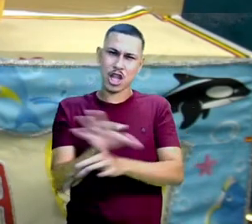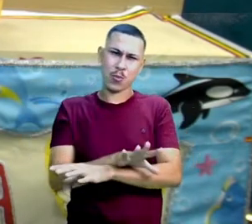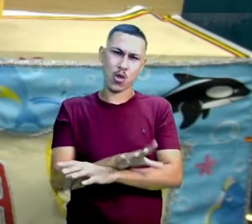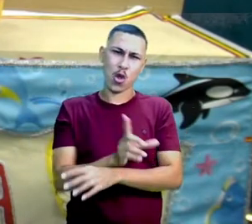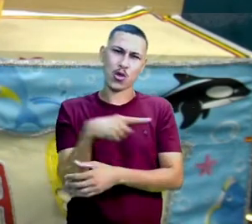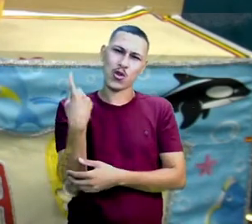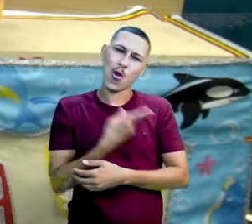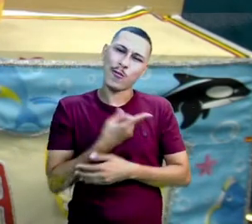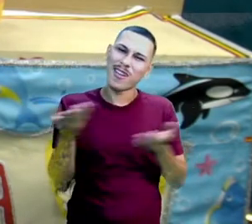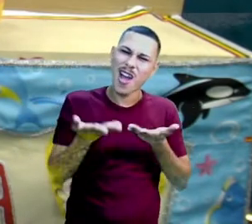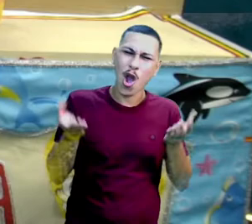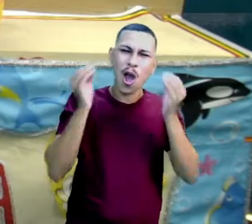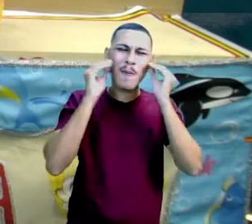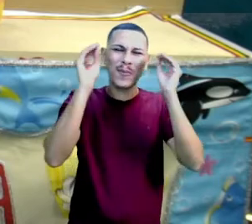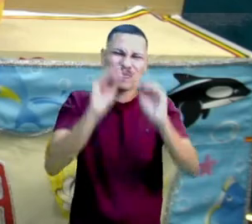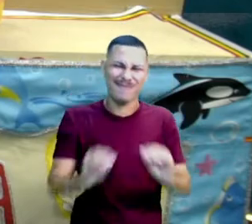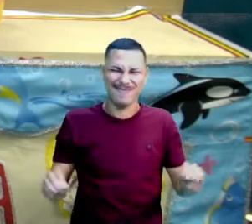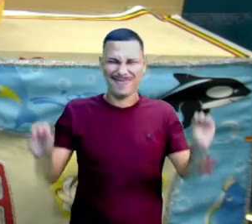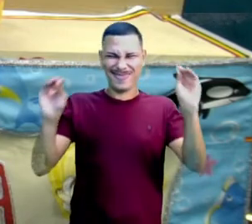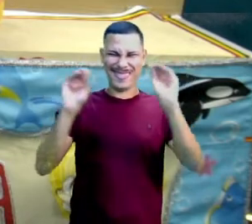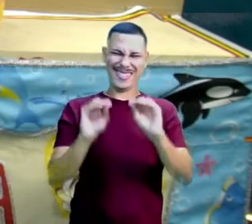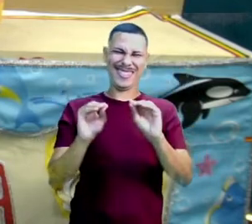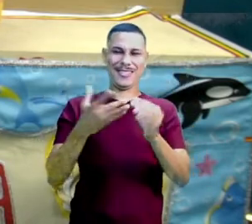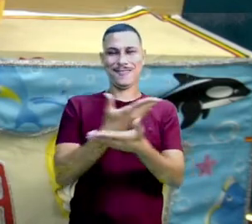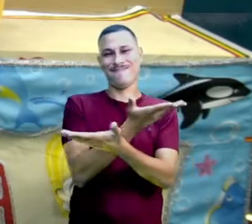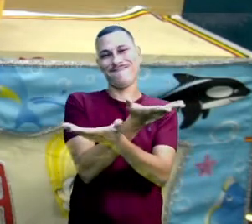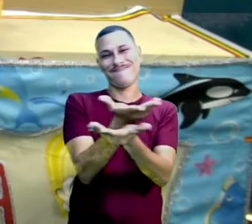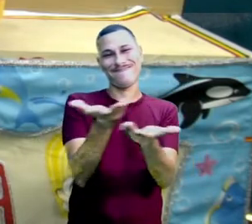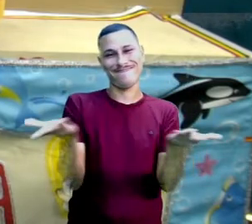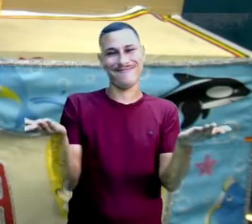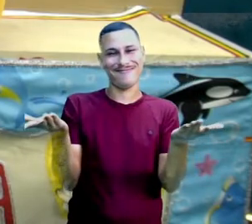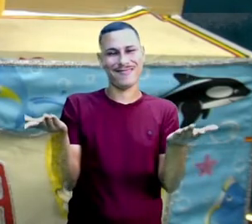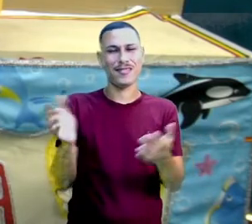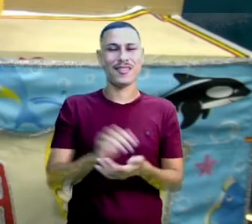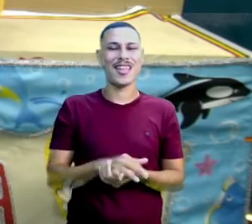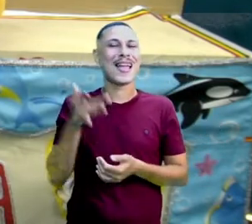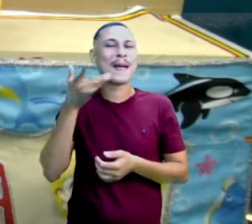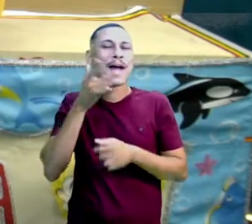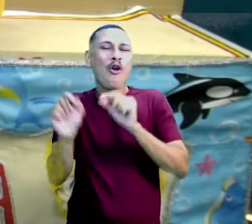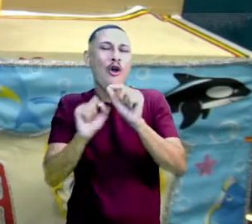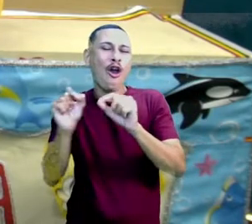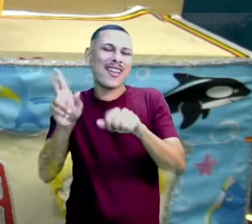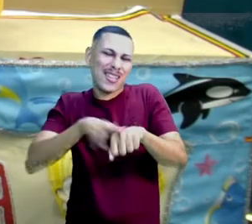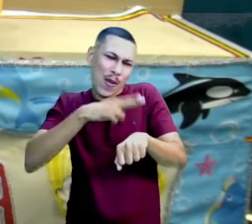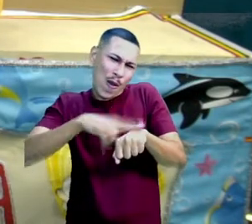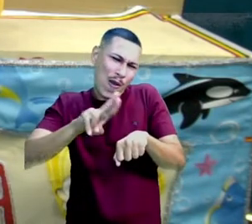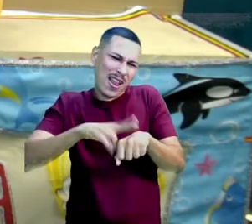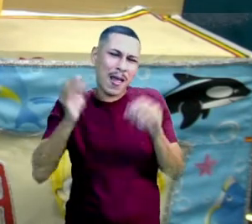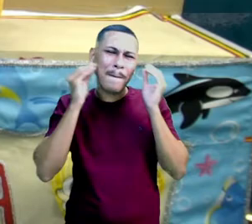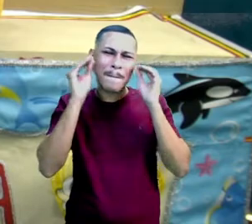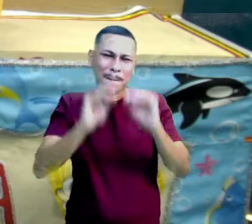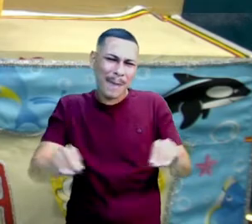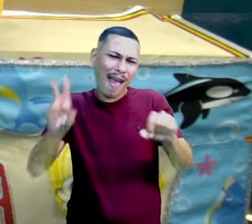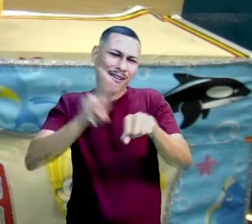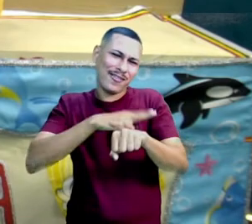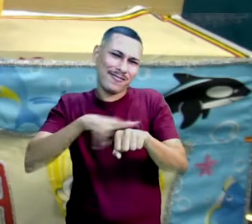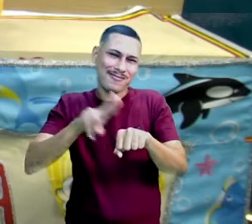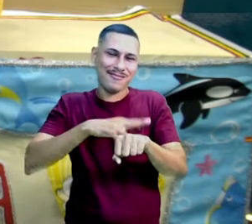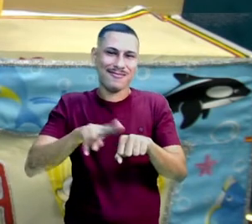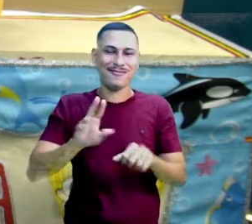pra vocês aquele beijo bem gostoso, né, leiturinha? É. Com sabor de quê? De chocolate. Com sabor de chocolate, gente,